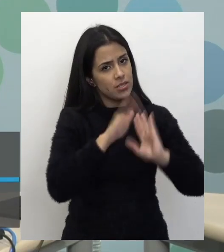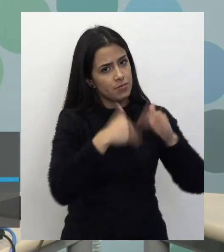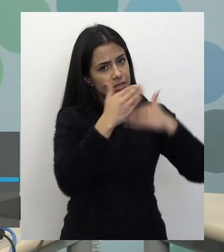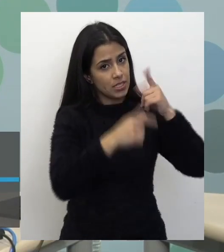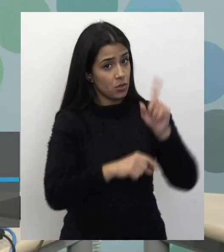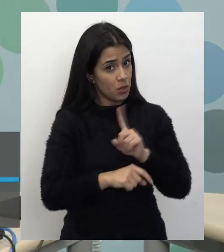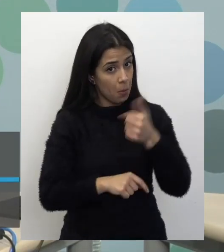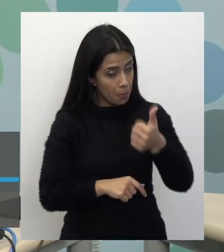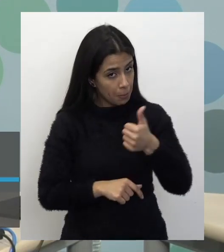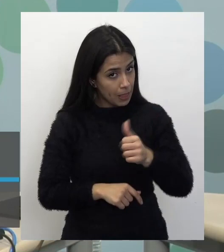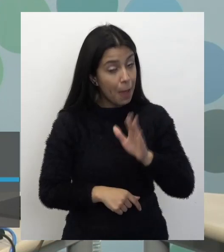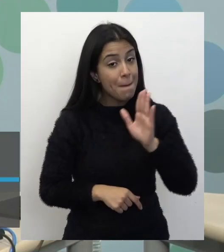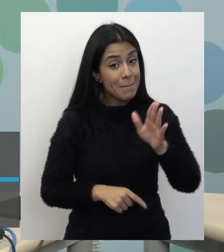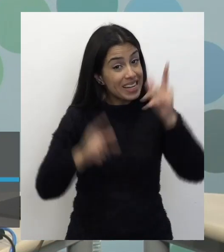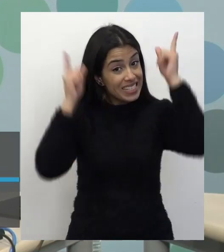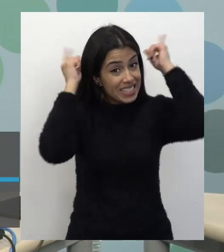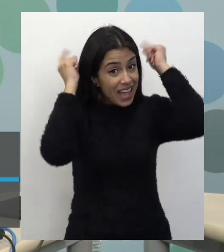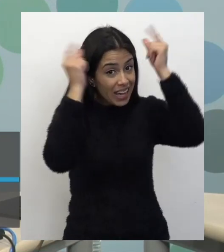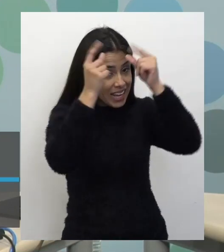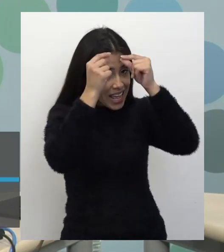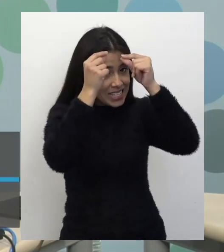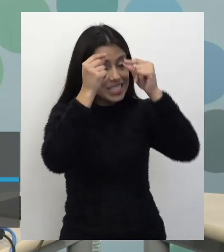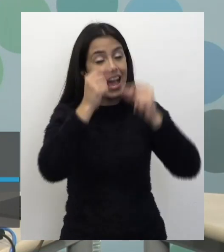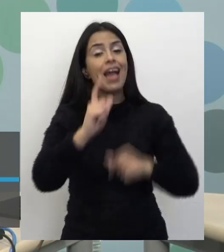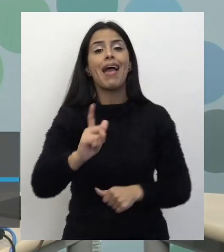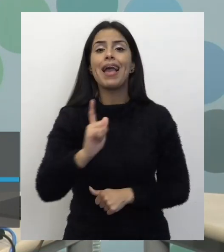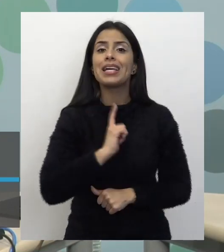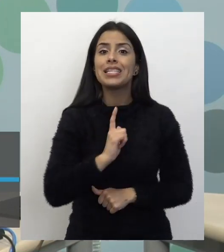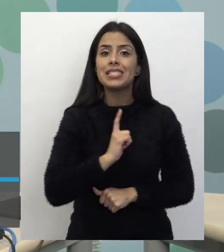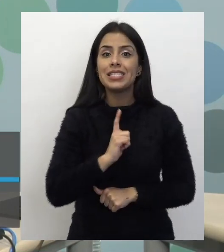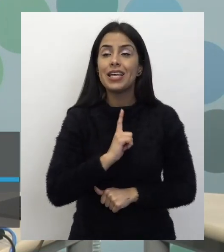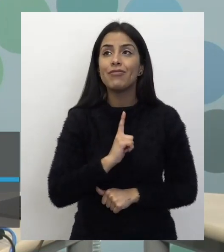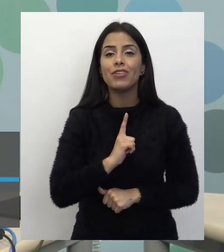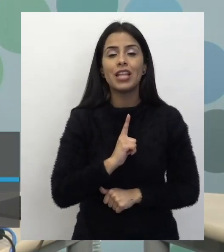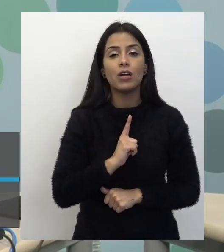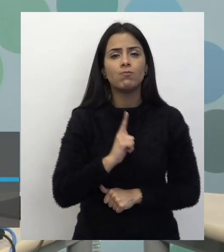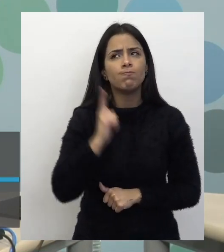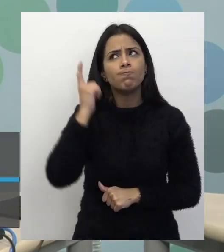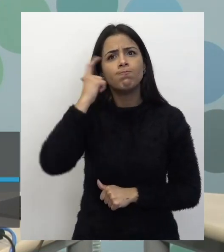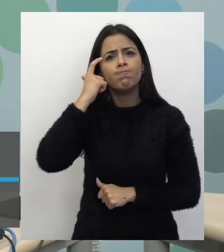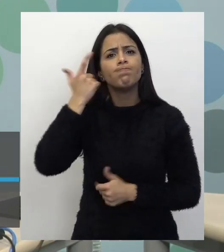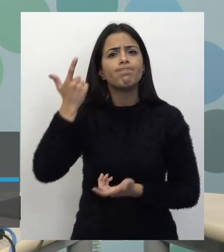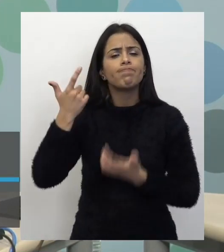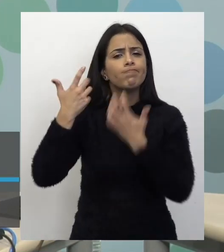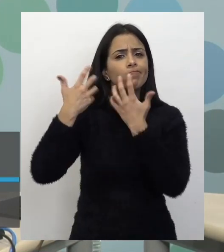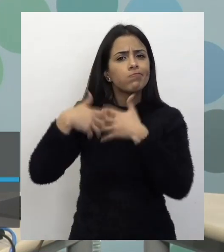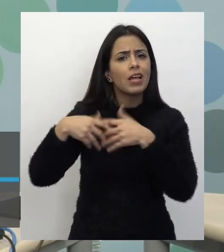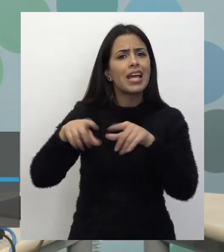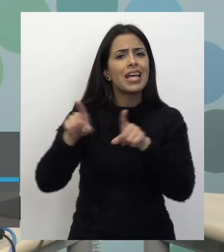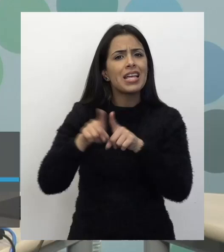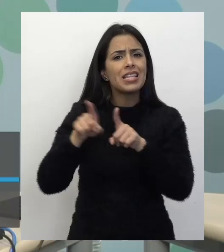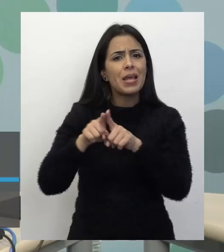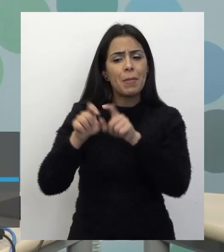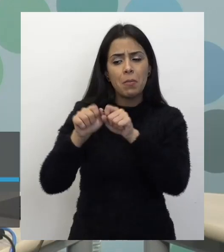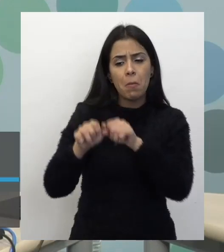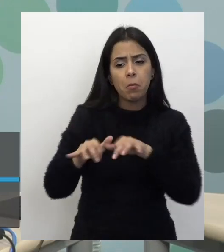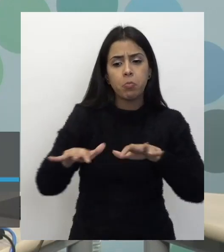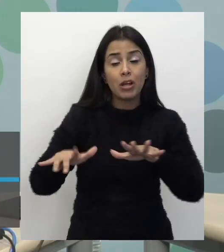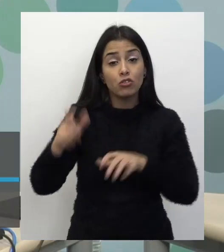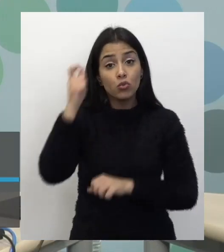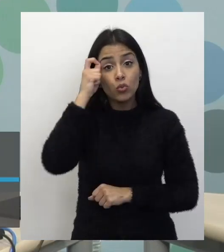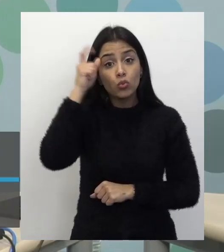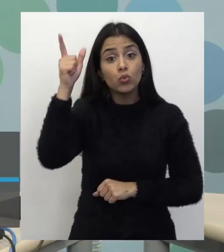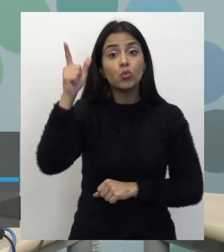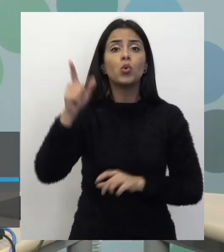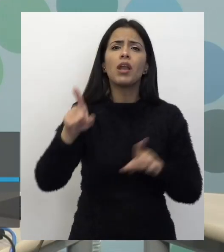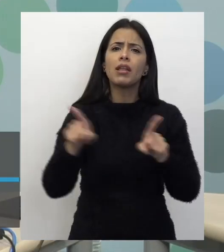Entretanto, na Grécia é que teve aí muitos reflexos de cultura, muitas